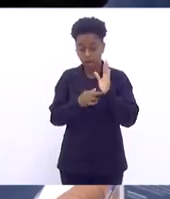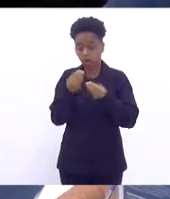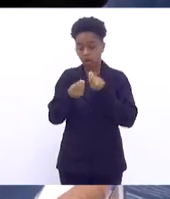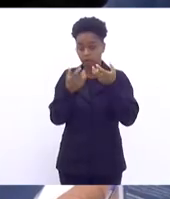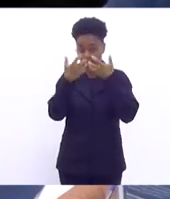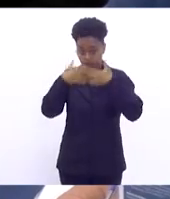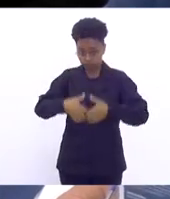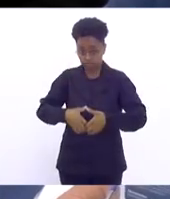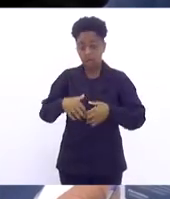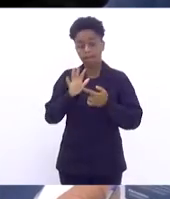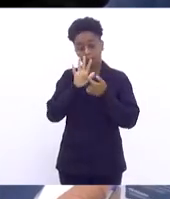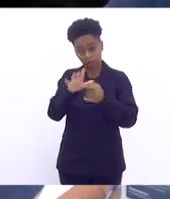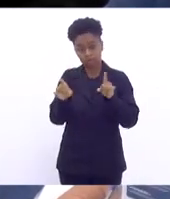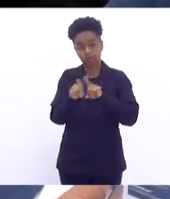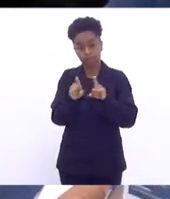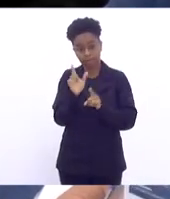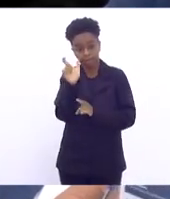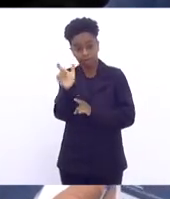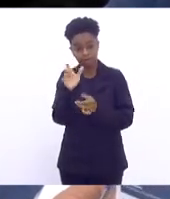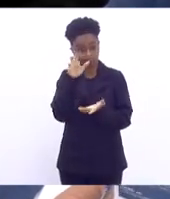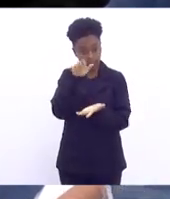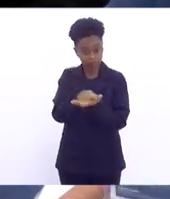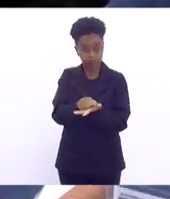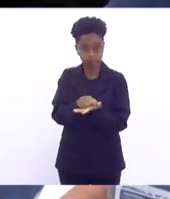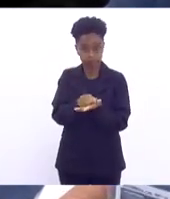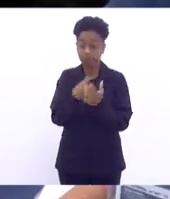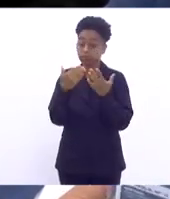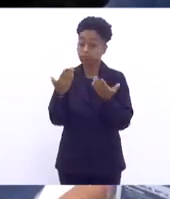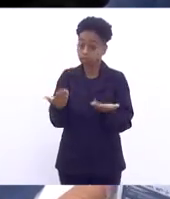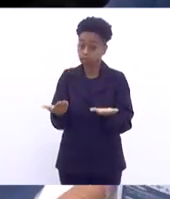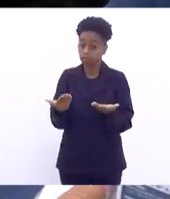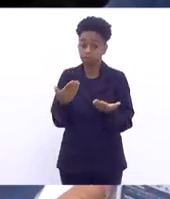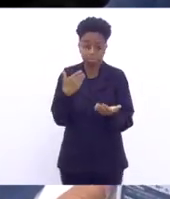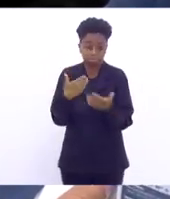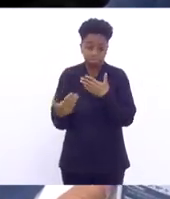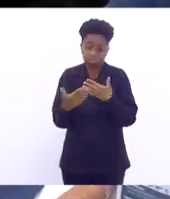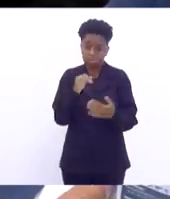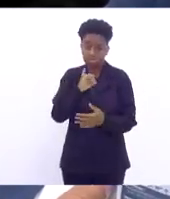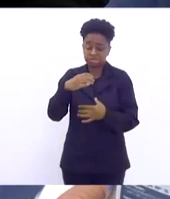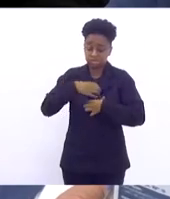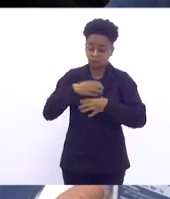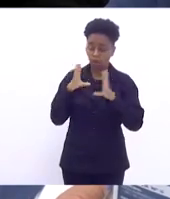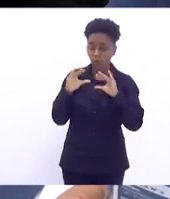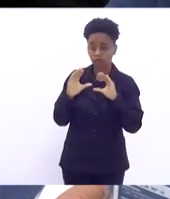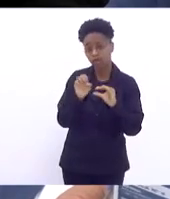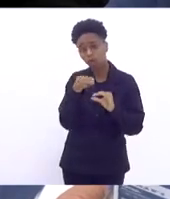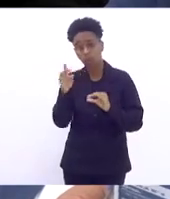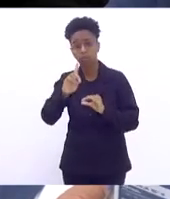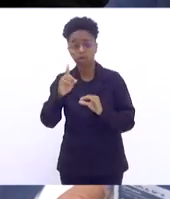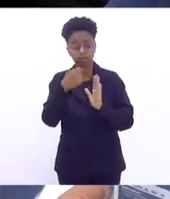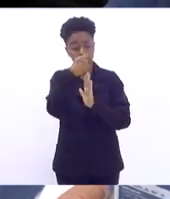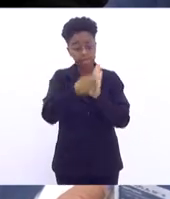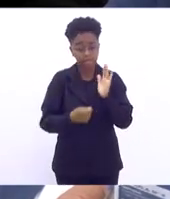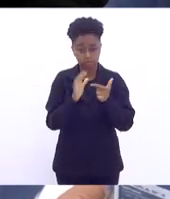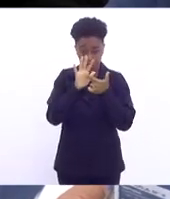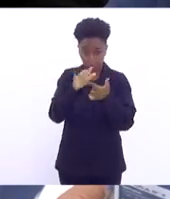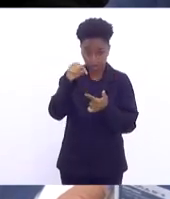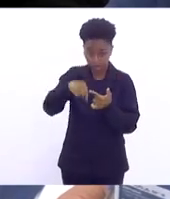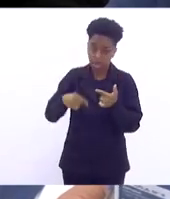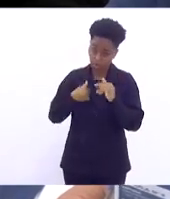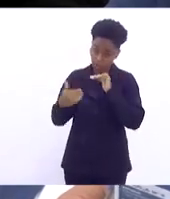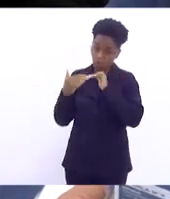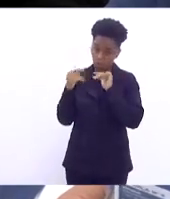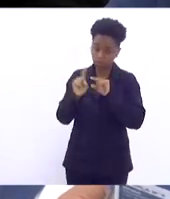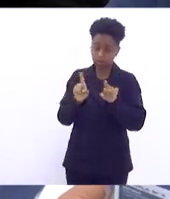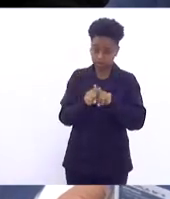também fala o termo registro então Independente se a gente Está confortável ou não o contexto que tá colocado aqui que eu tendo a concordar